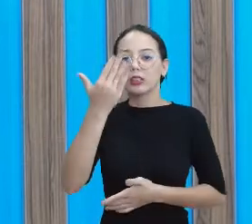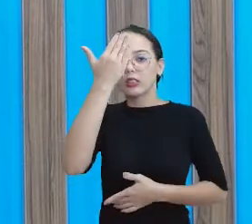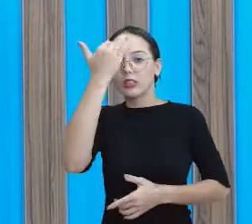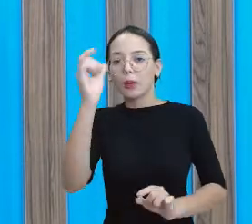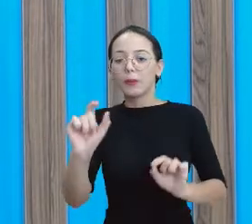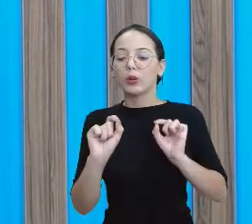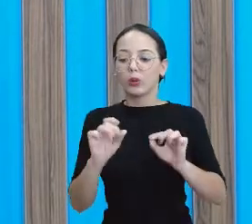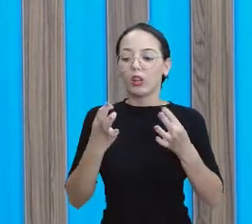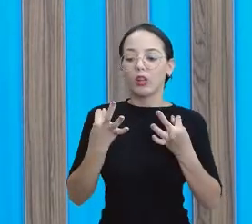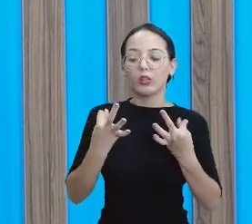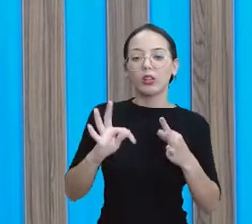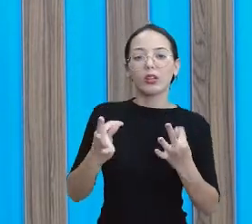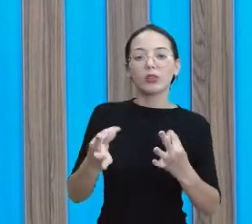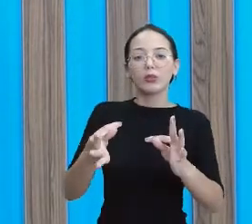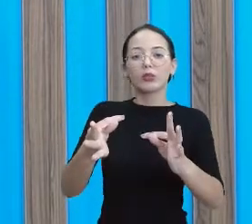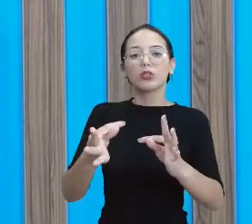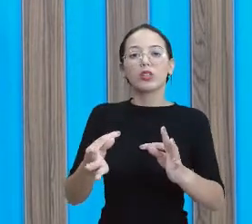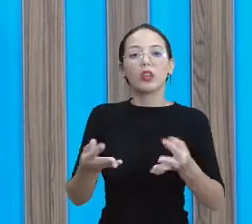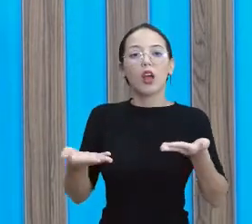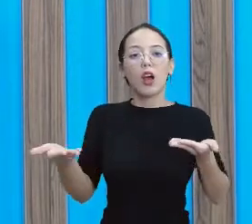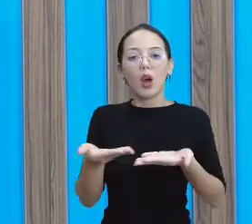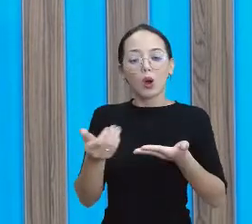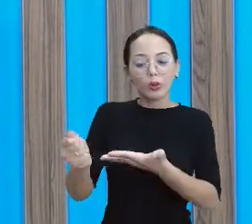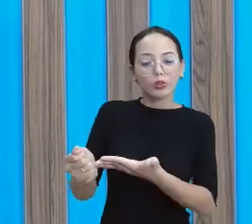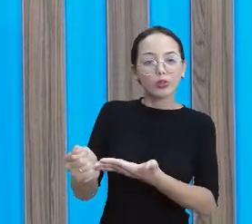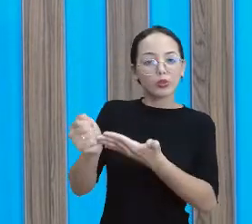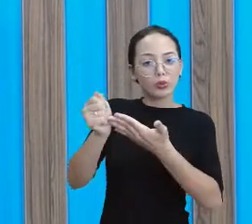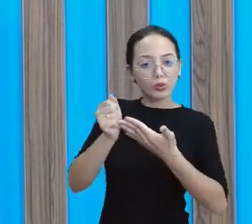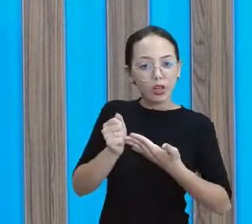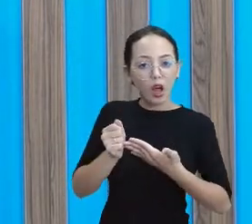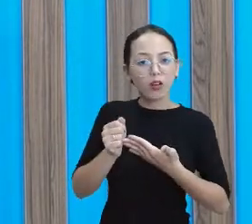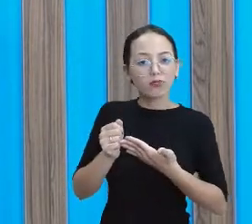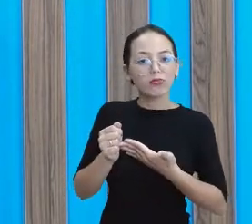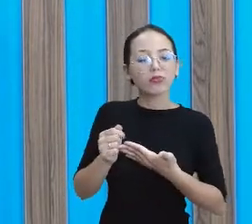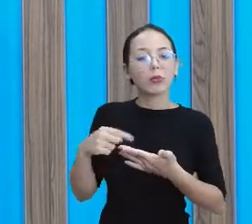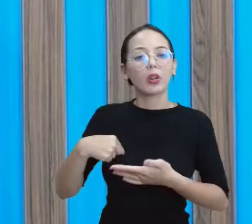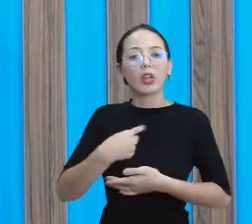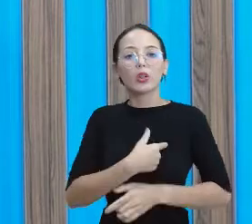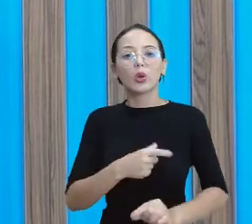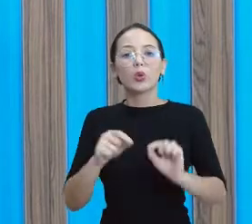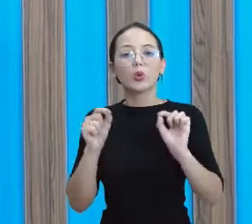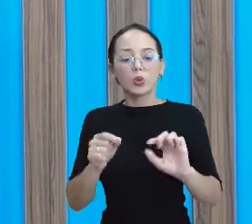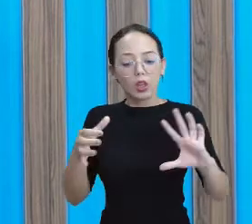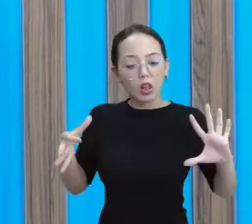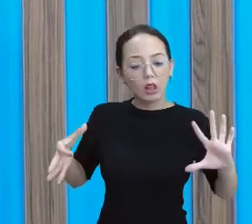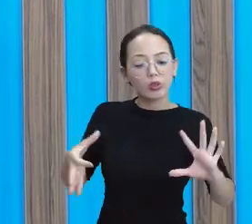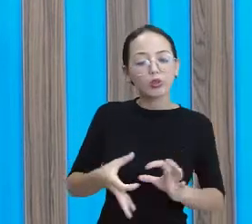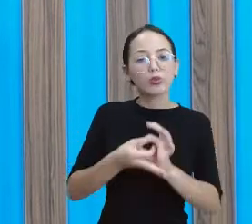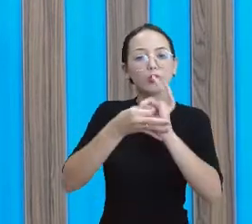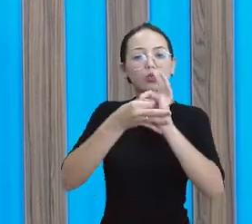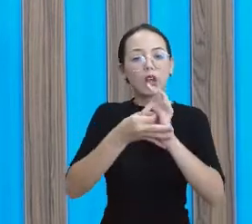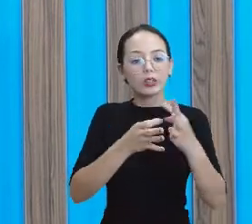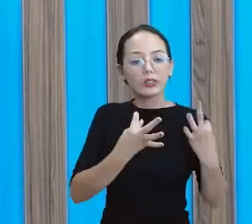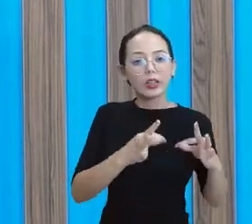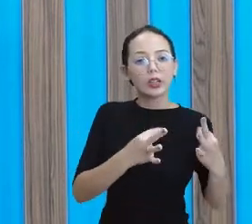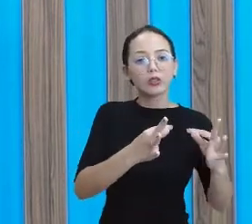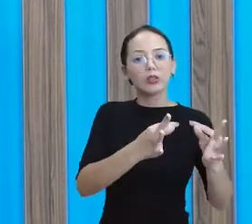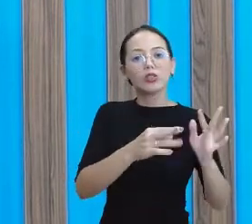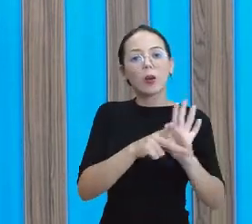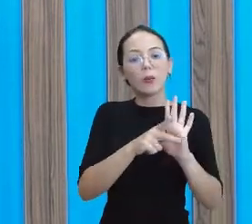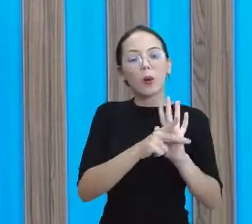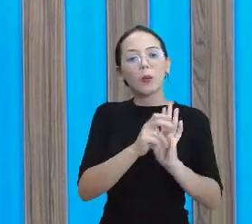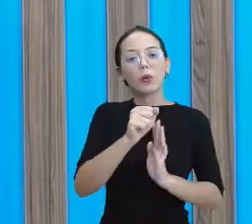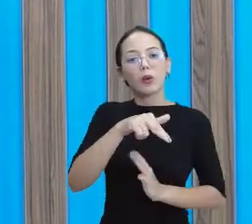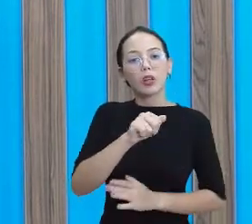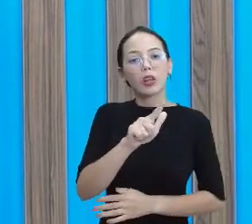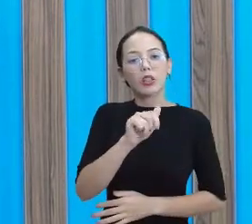a tecnologia, ela está aí ao nosso dispor para que a gente possa juntar, né, com as tecnologias analógicas, para